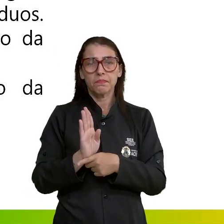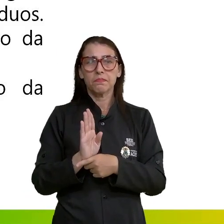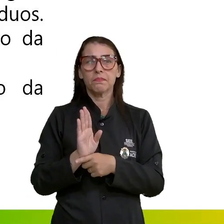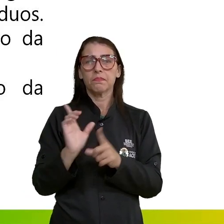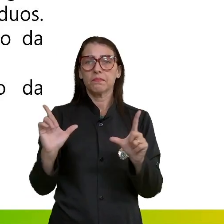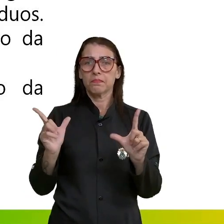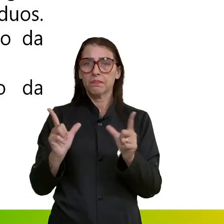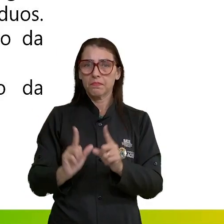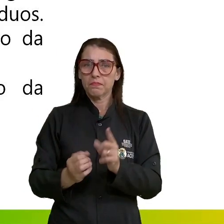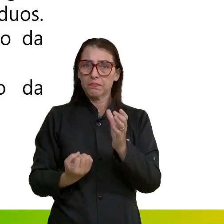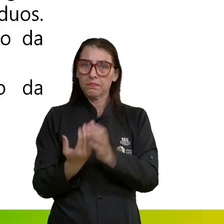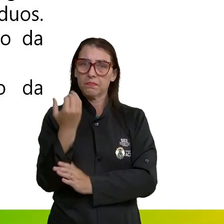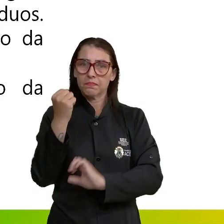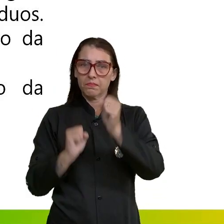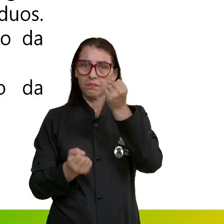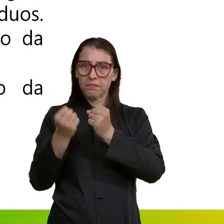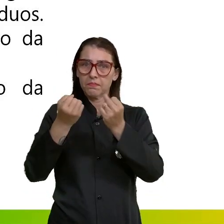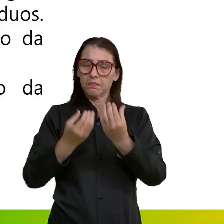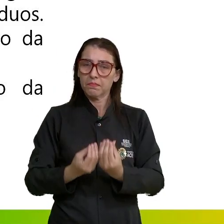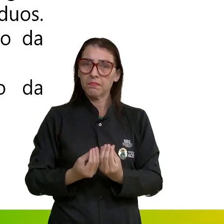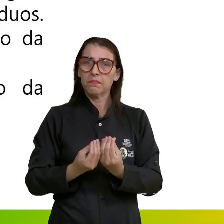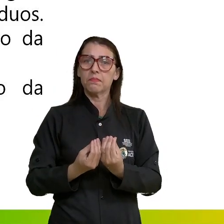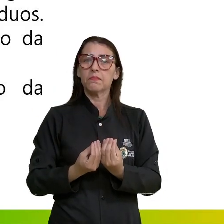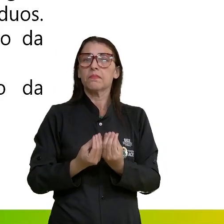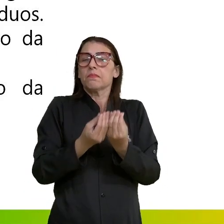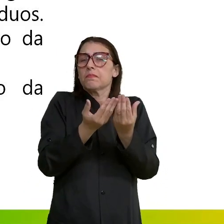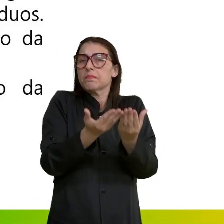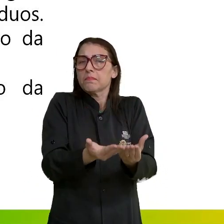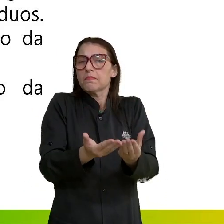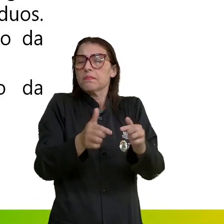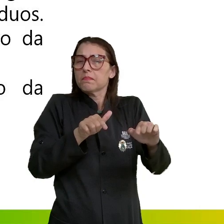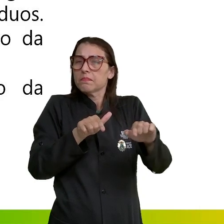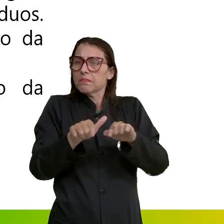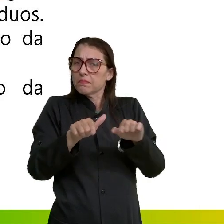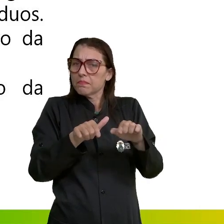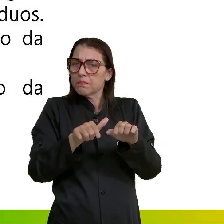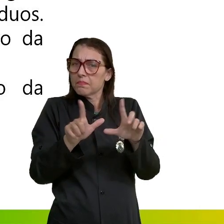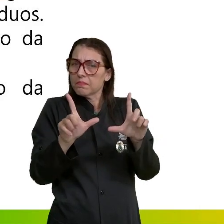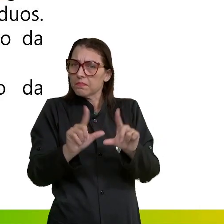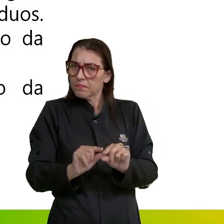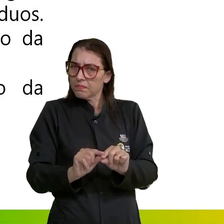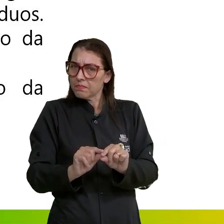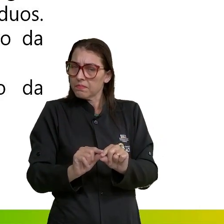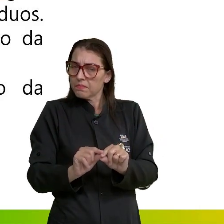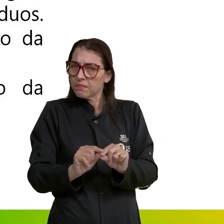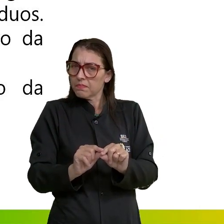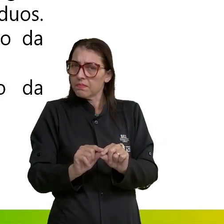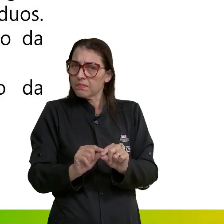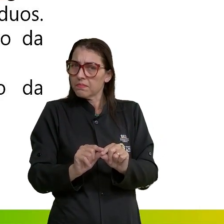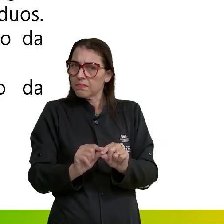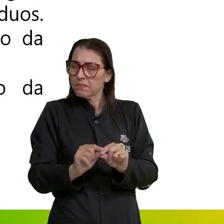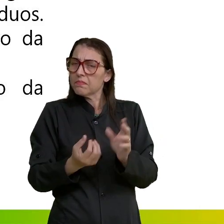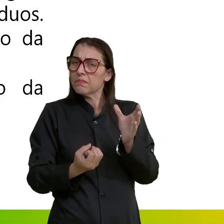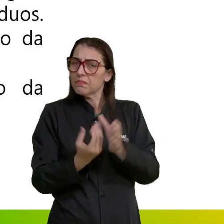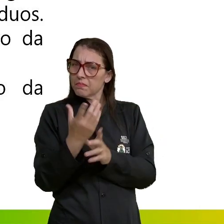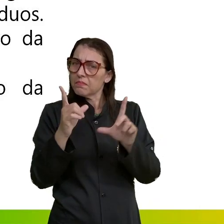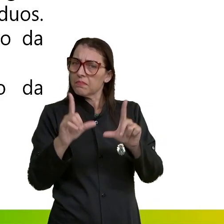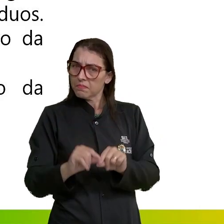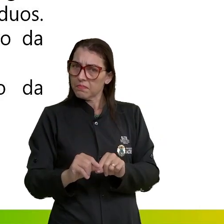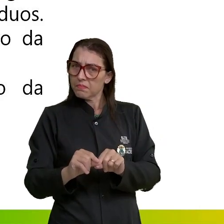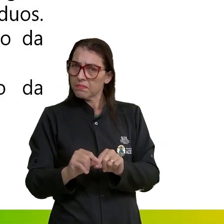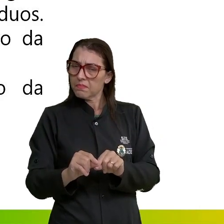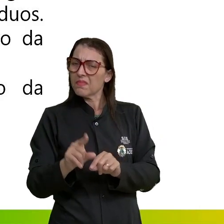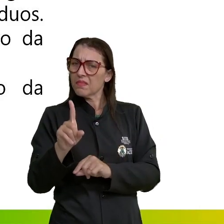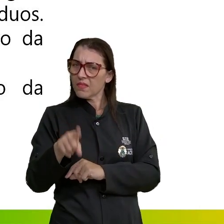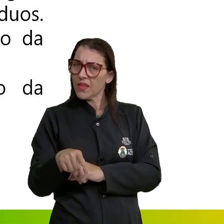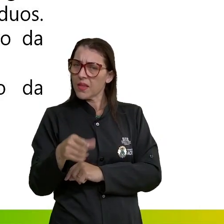diminuição da produção industrial e da oferta de empregos. Diminuir a produção industrial é